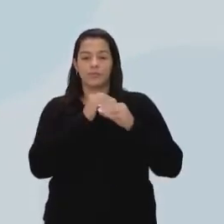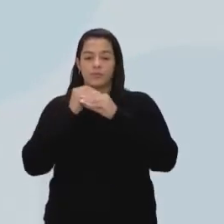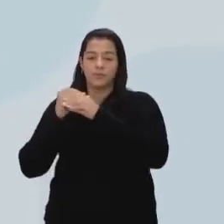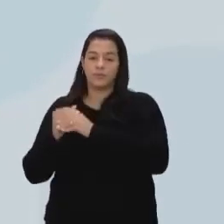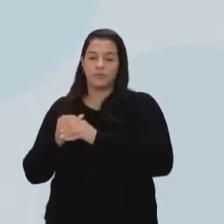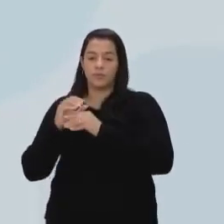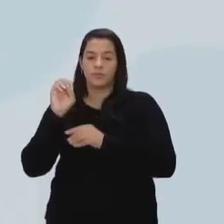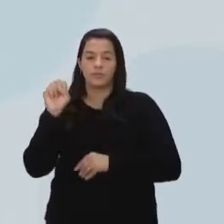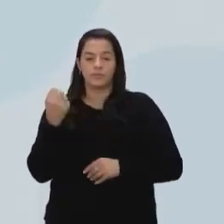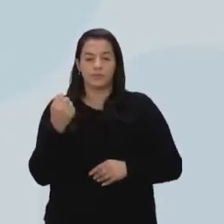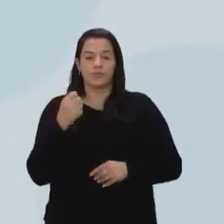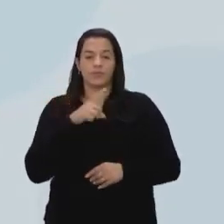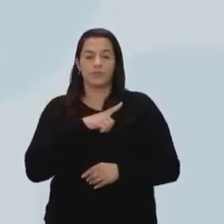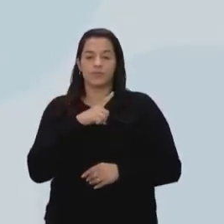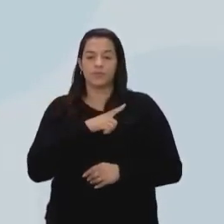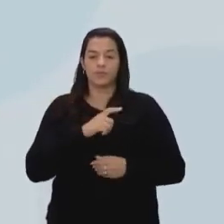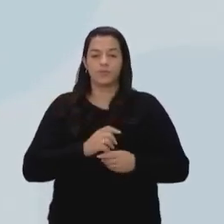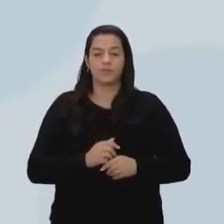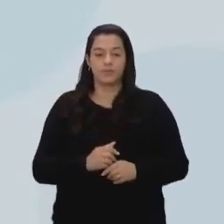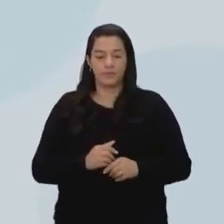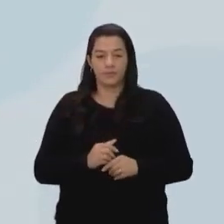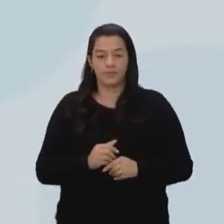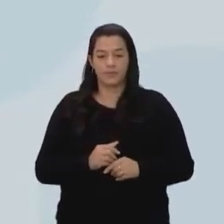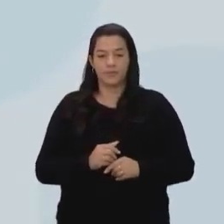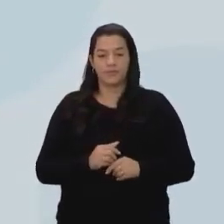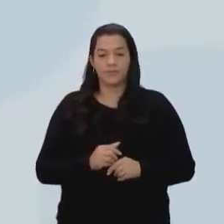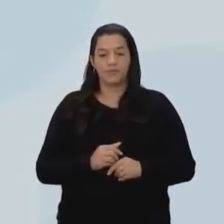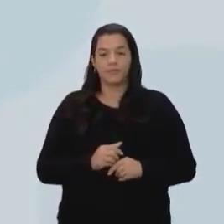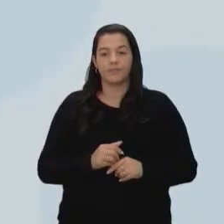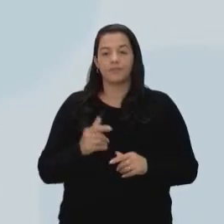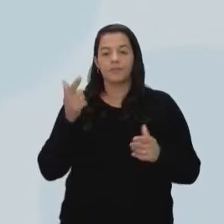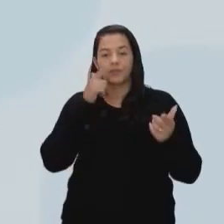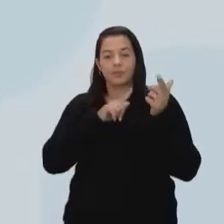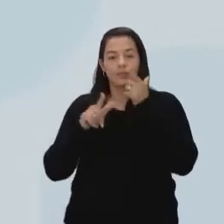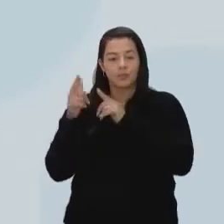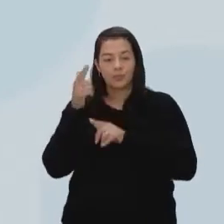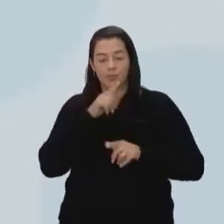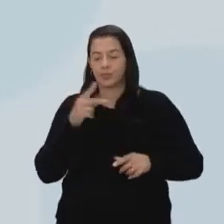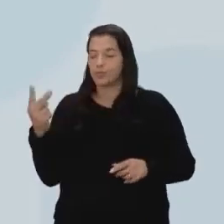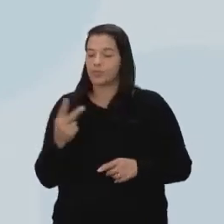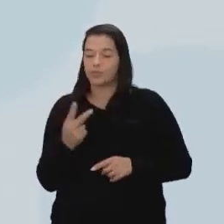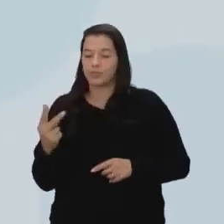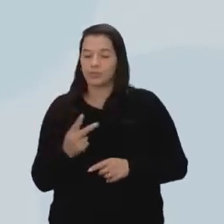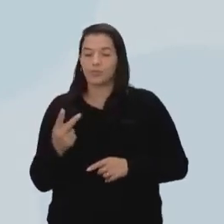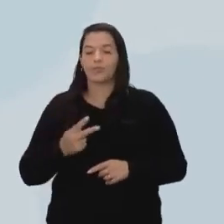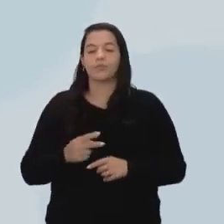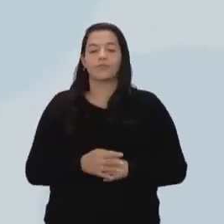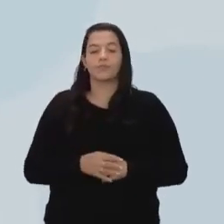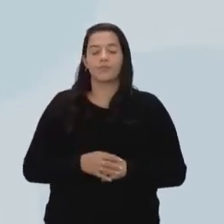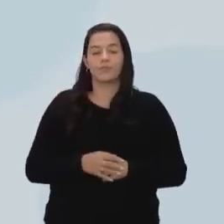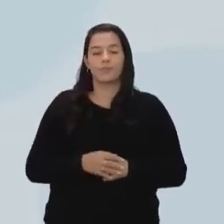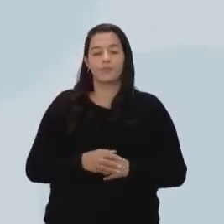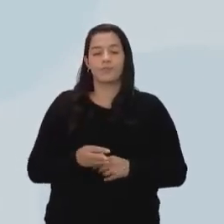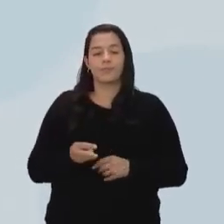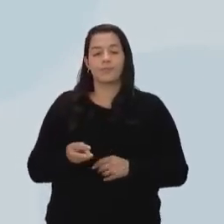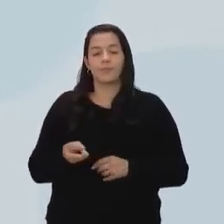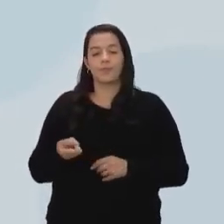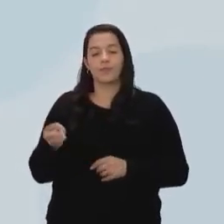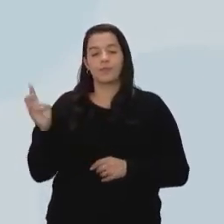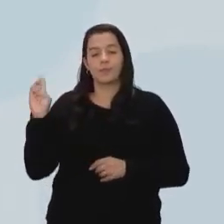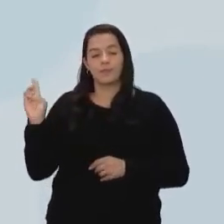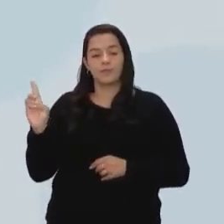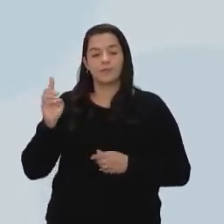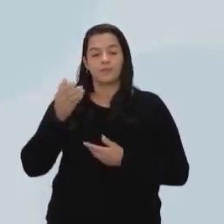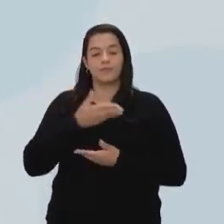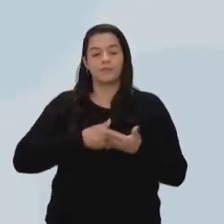8. Exatamente. Agora, o que é... Então é ganha-ganha para os dois. Nesse caso, na